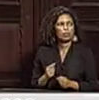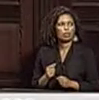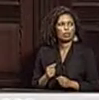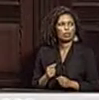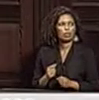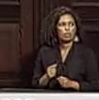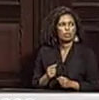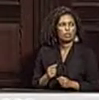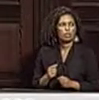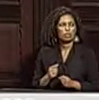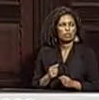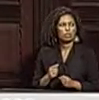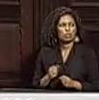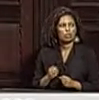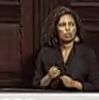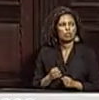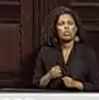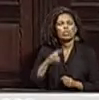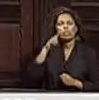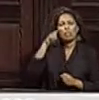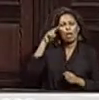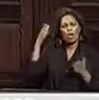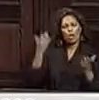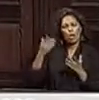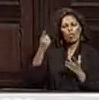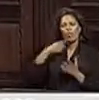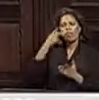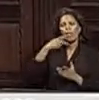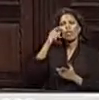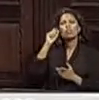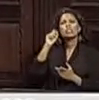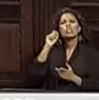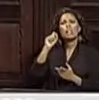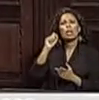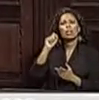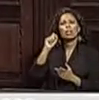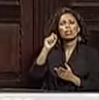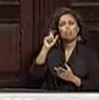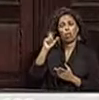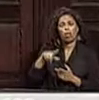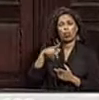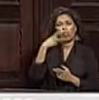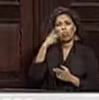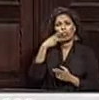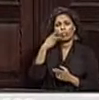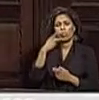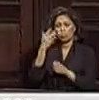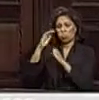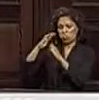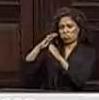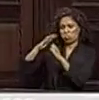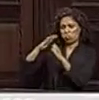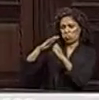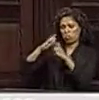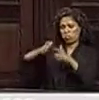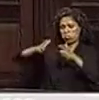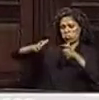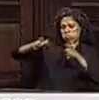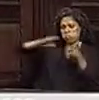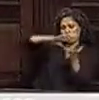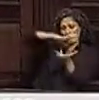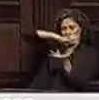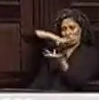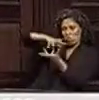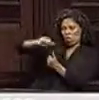caso, nós estamos falando simplesmente das maiores empresas do mundo e não simplesmente